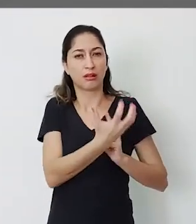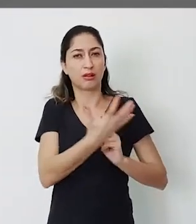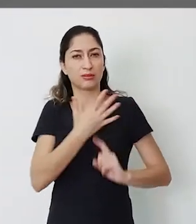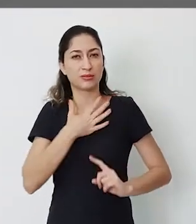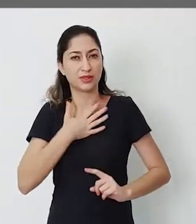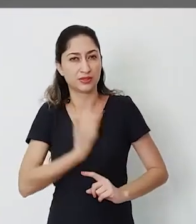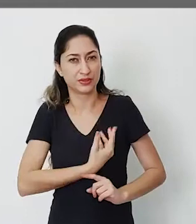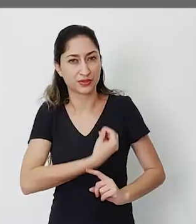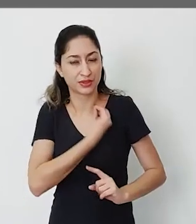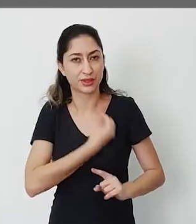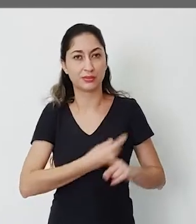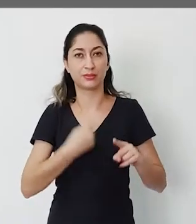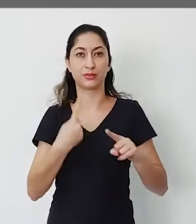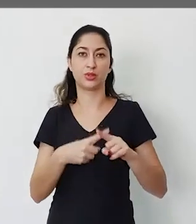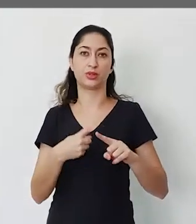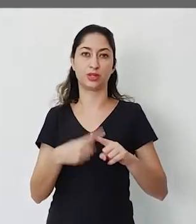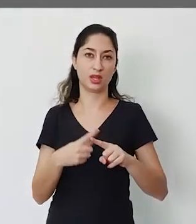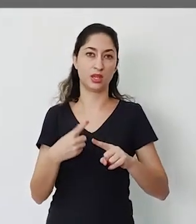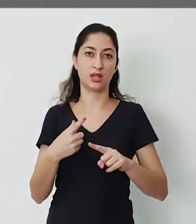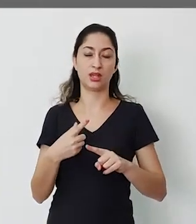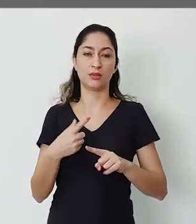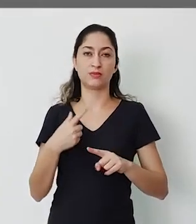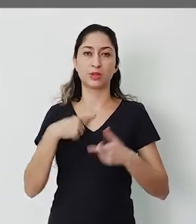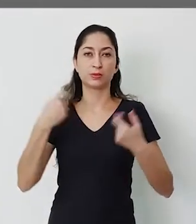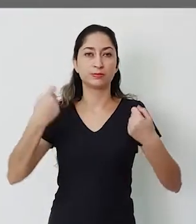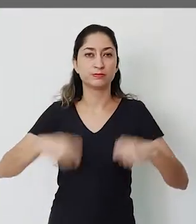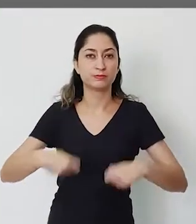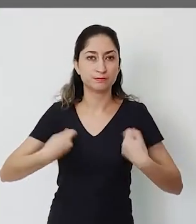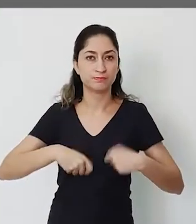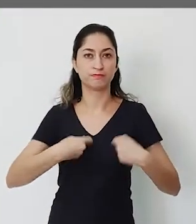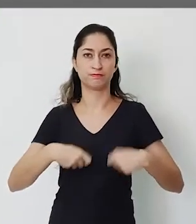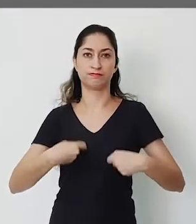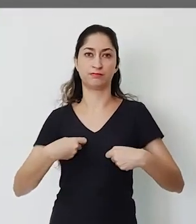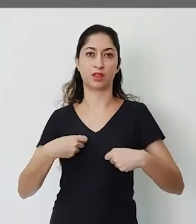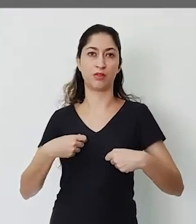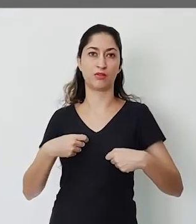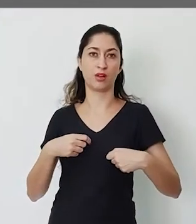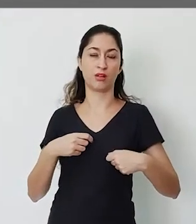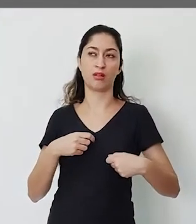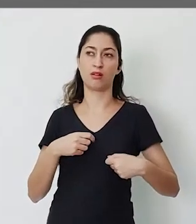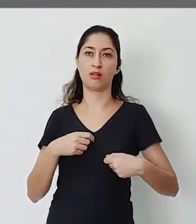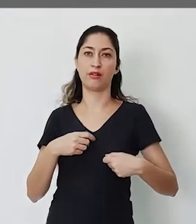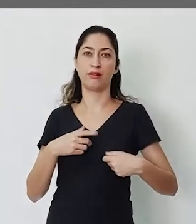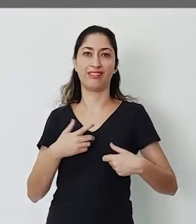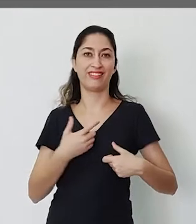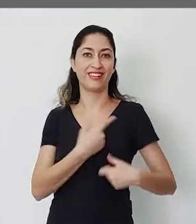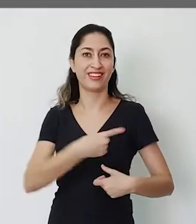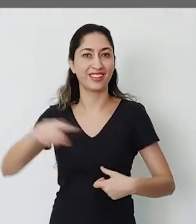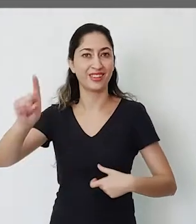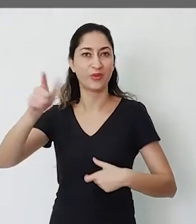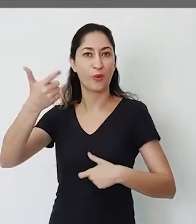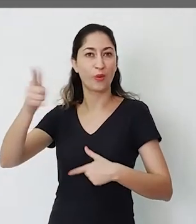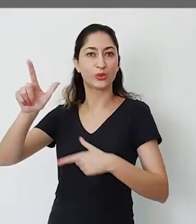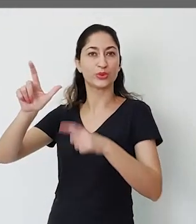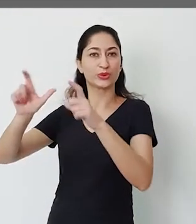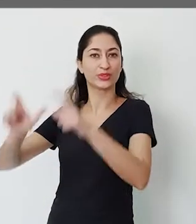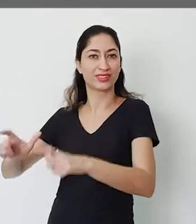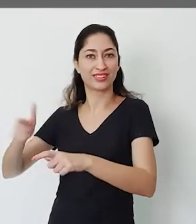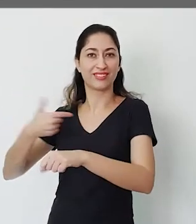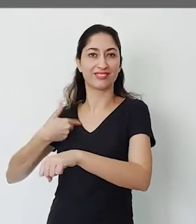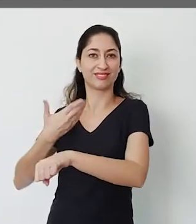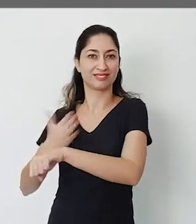eu já estava participando do movimento juvenil, então minha entrada foi muito por movimento juvenil, iniciando em grupo